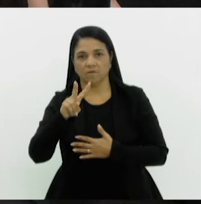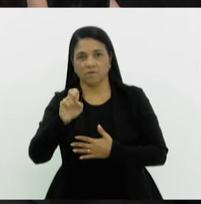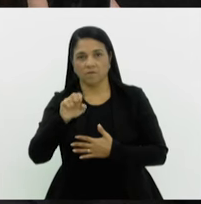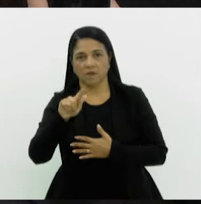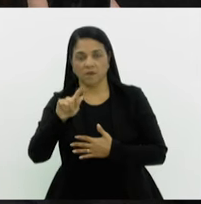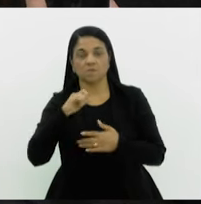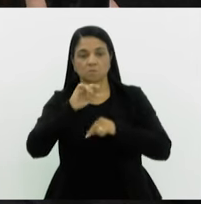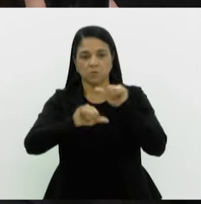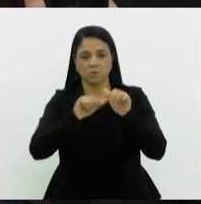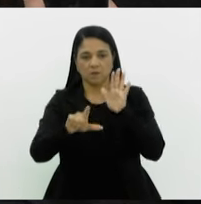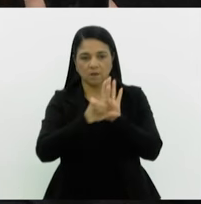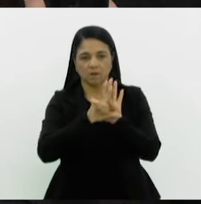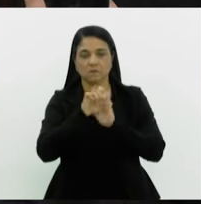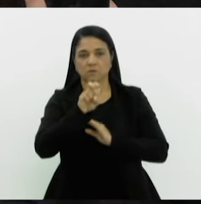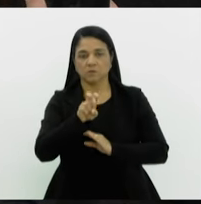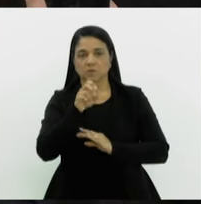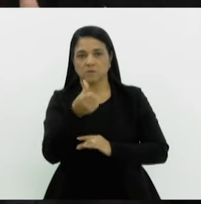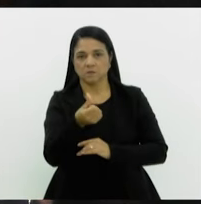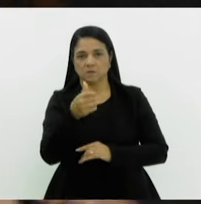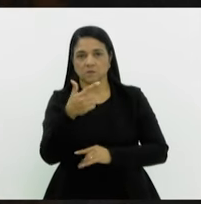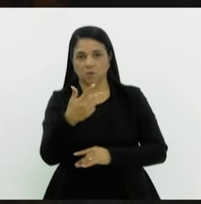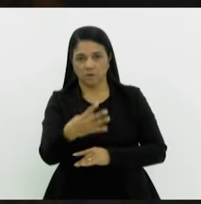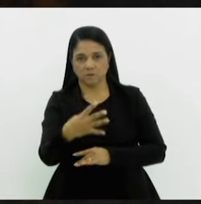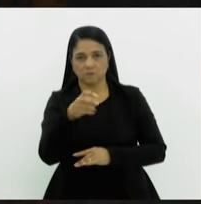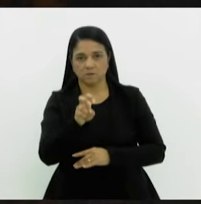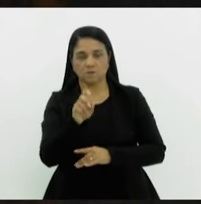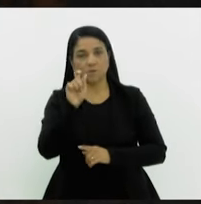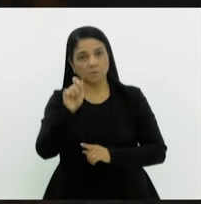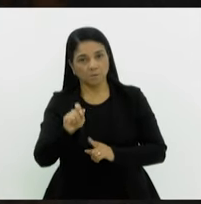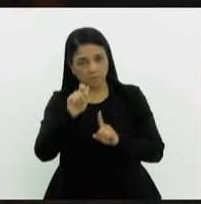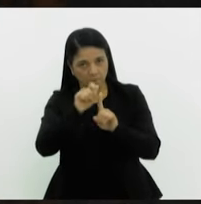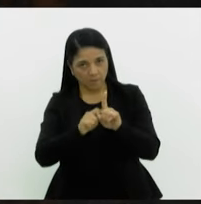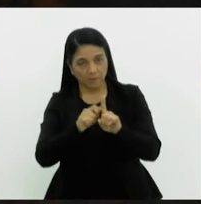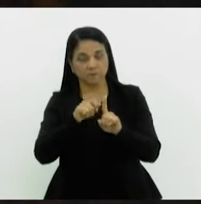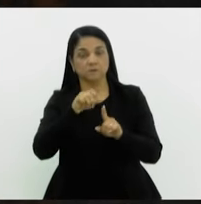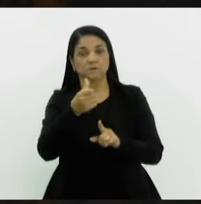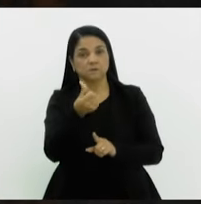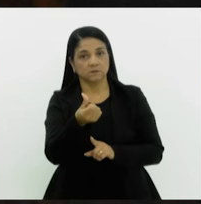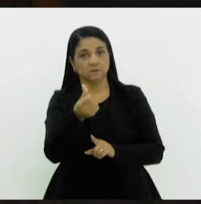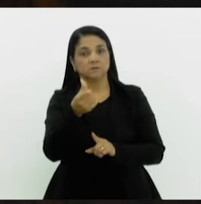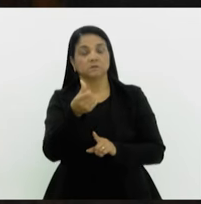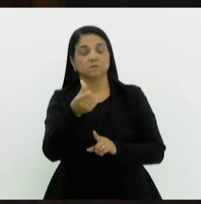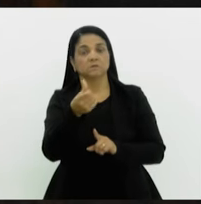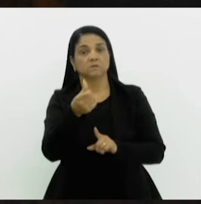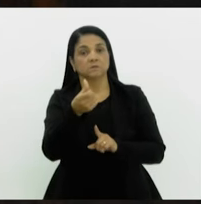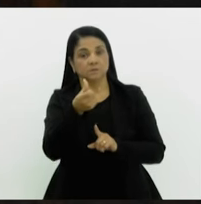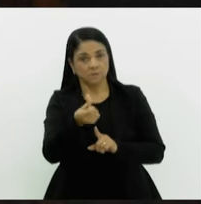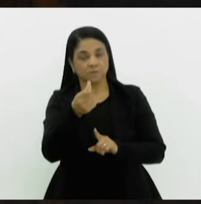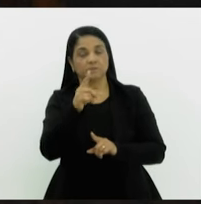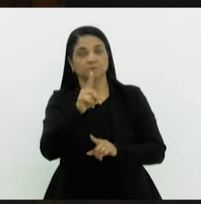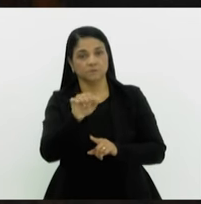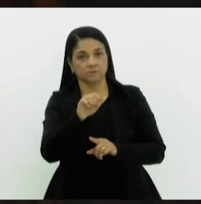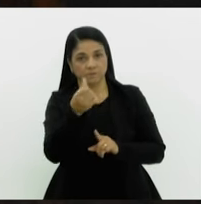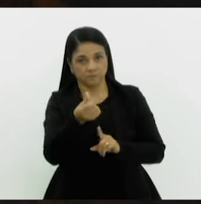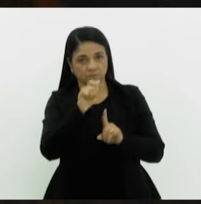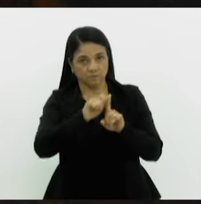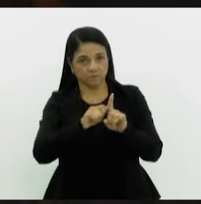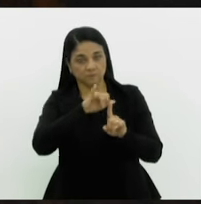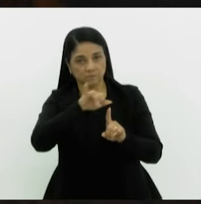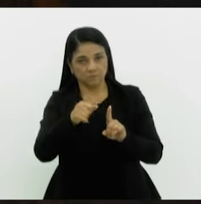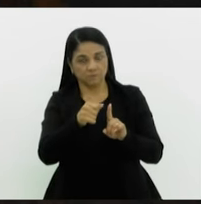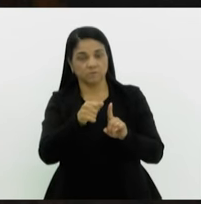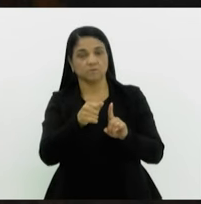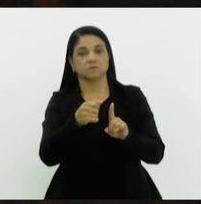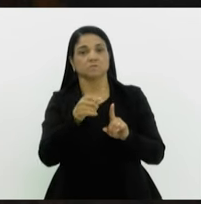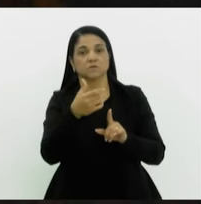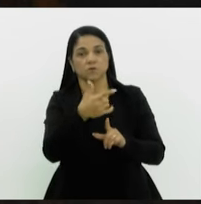a lei número 5.645, de 6 de janeiro de 2010, para incluir no calendário oficial do Estado do Rio de